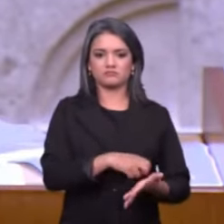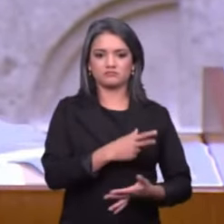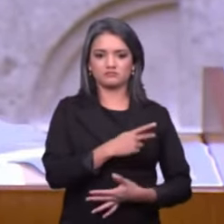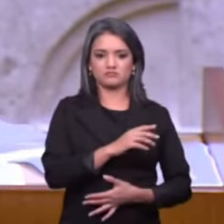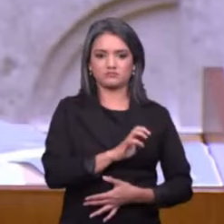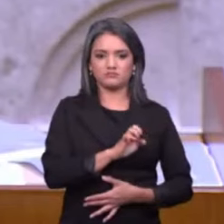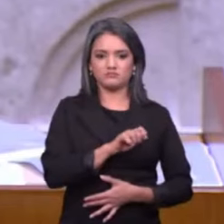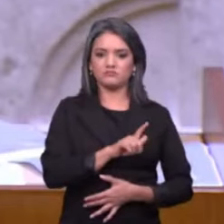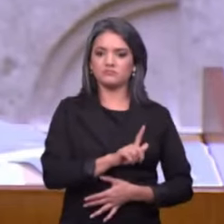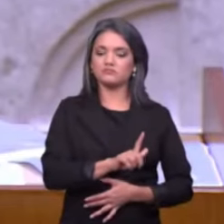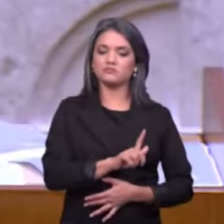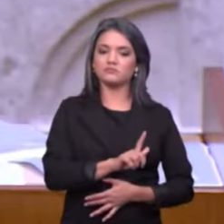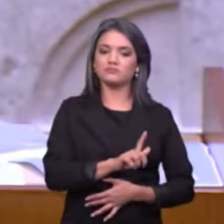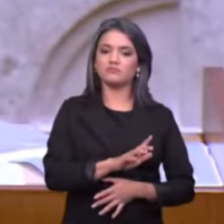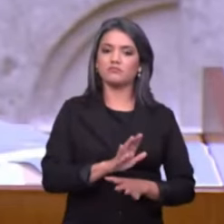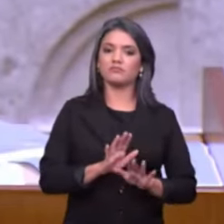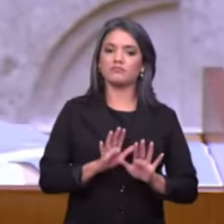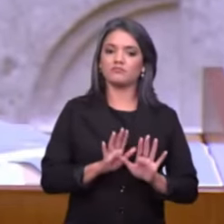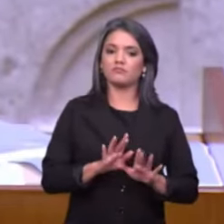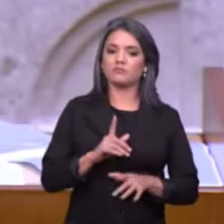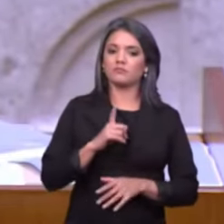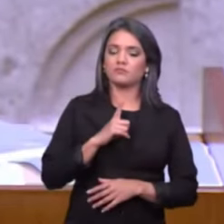mas temos já